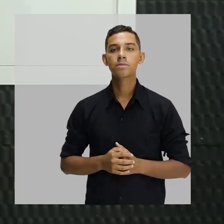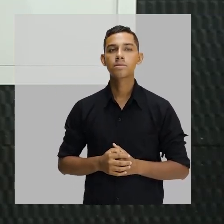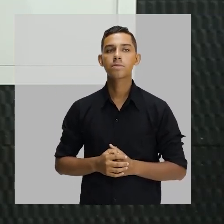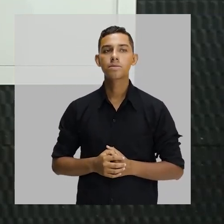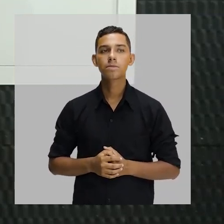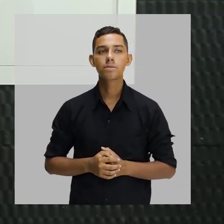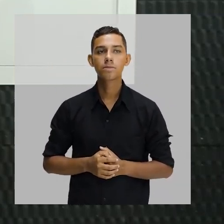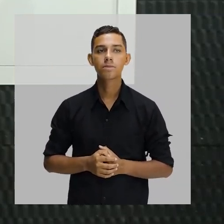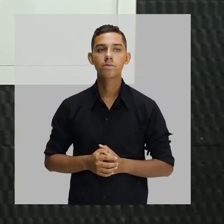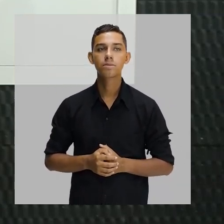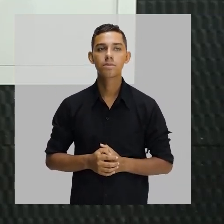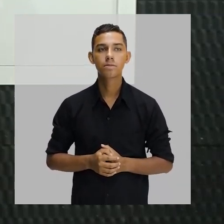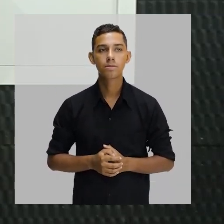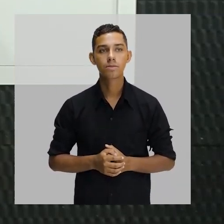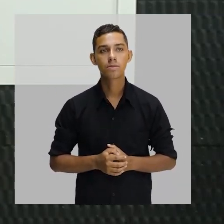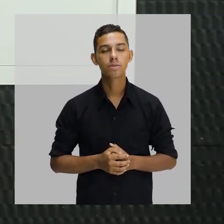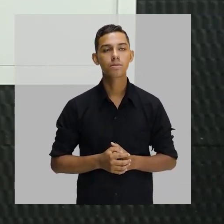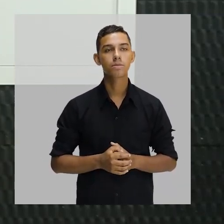mais